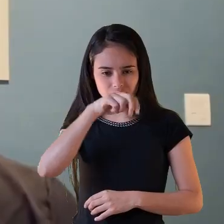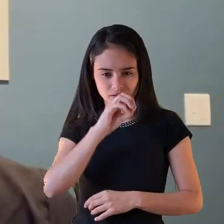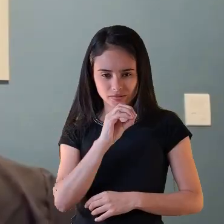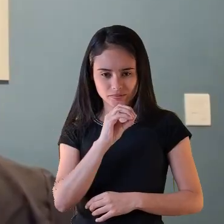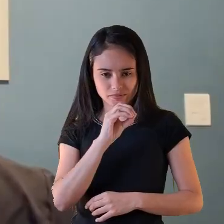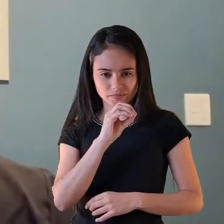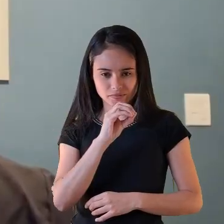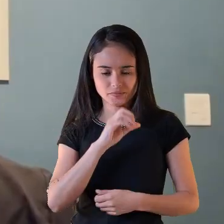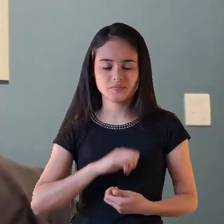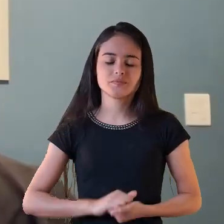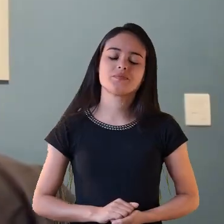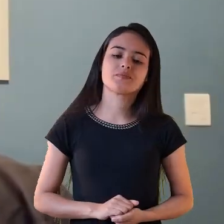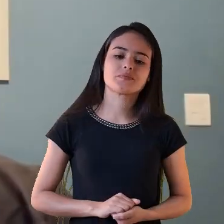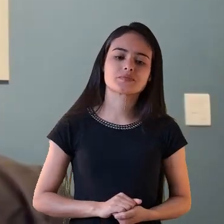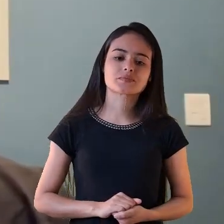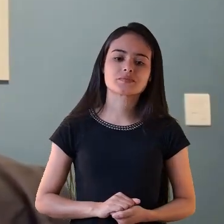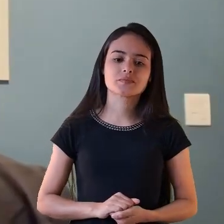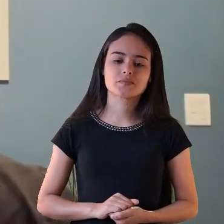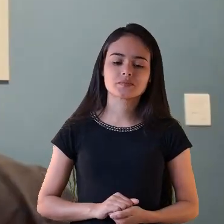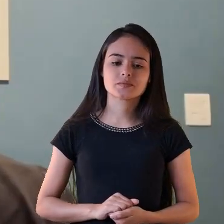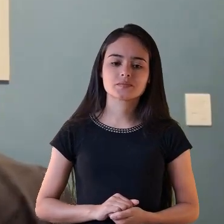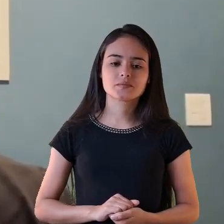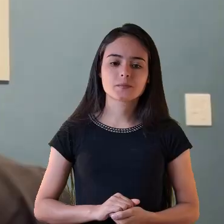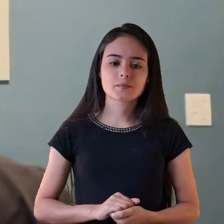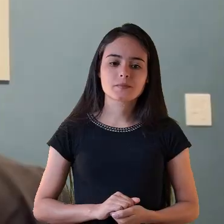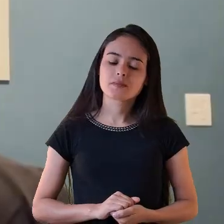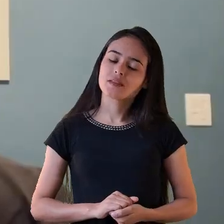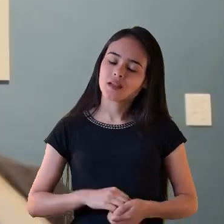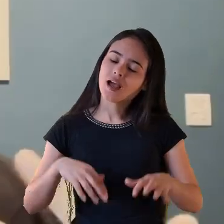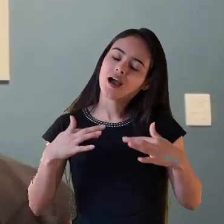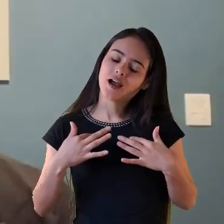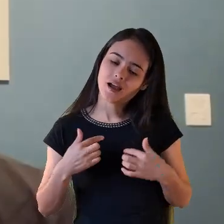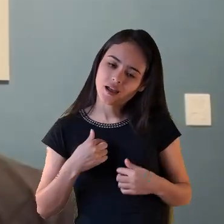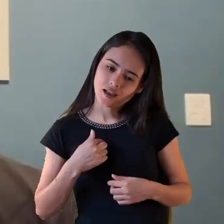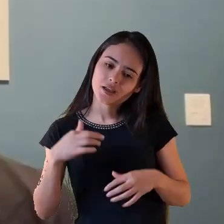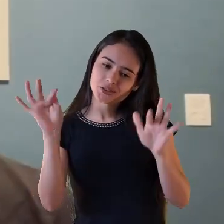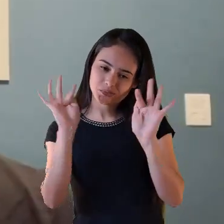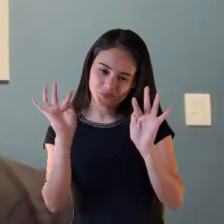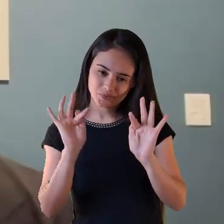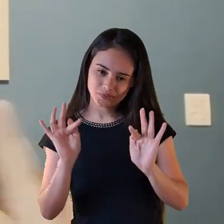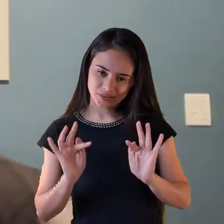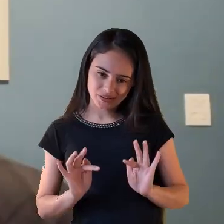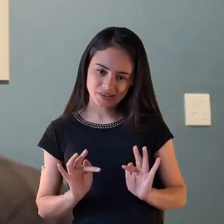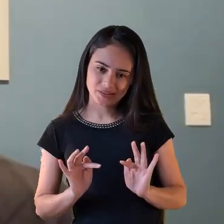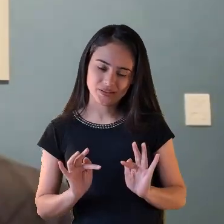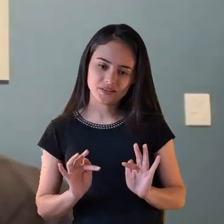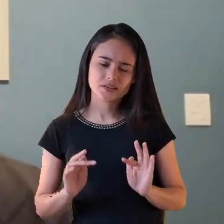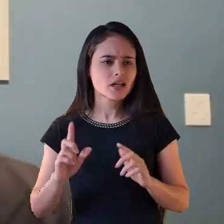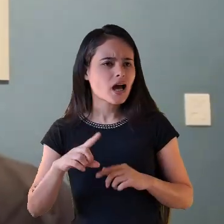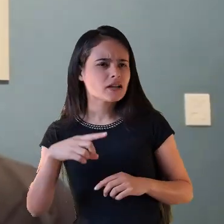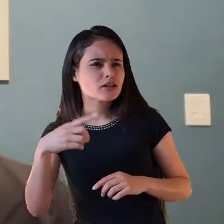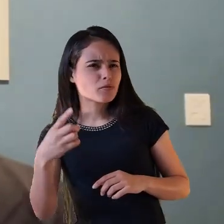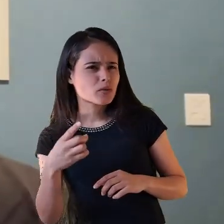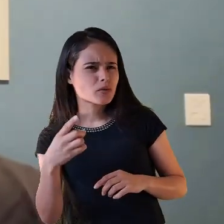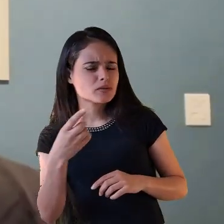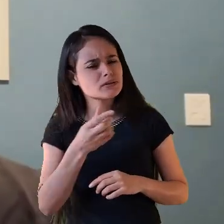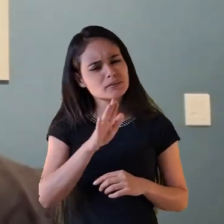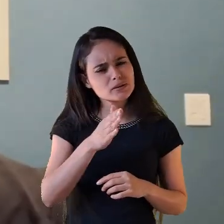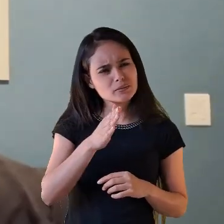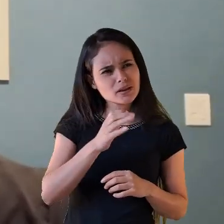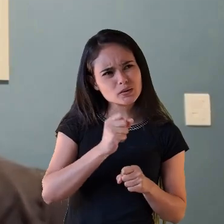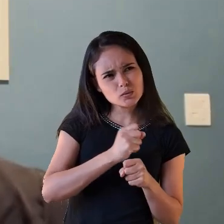escolhi a editora Fósforo, e fiquei muito feliz com o resultado. Depois eu passei mais de um ano fazendo